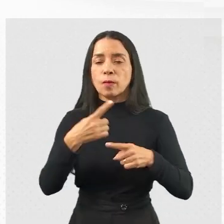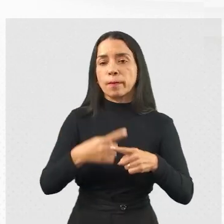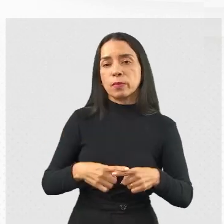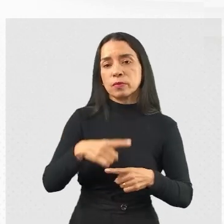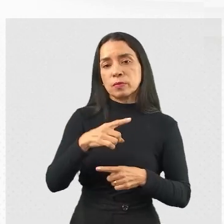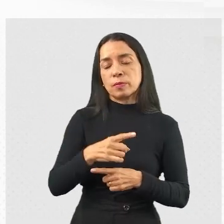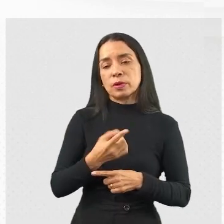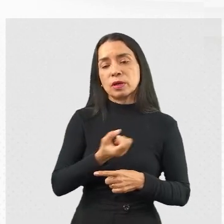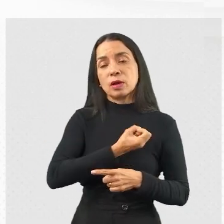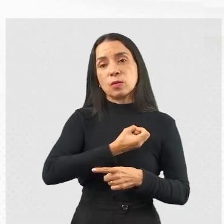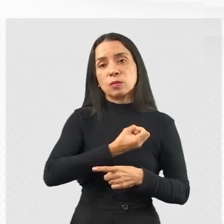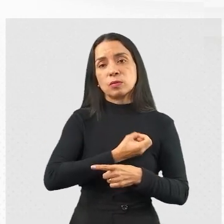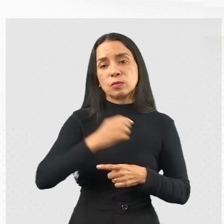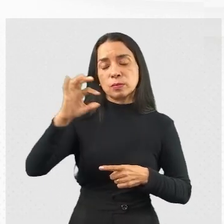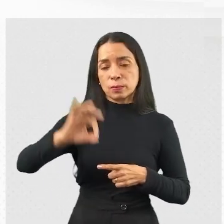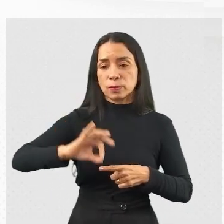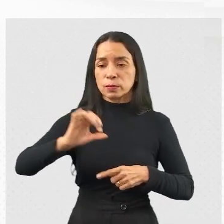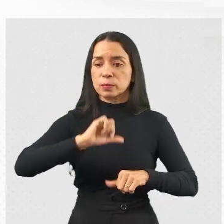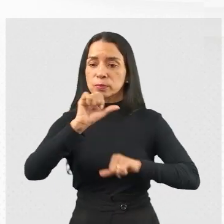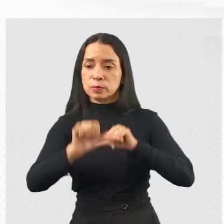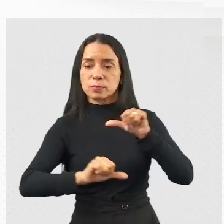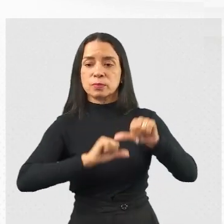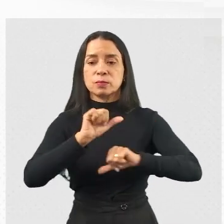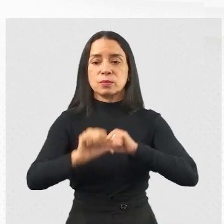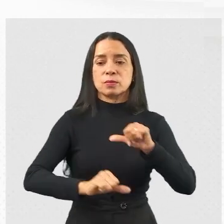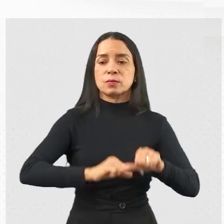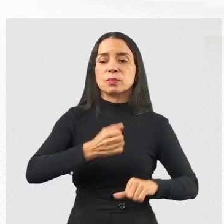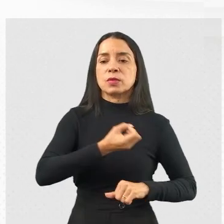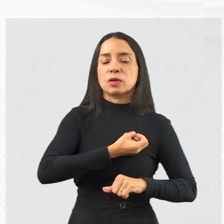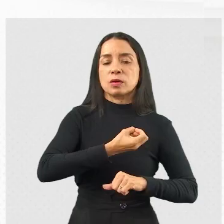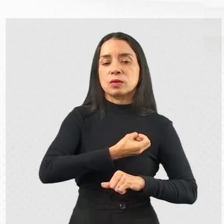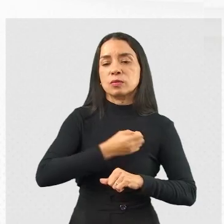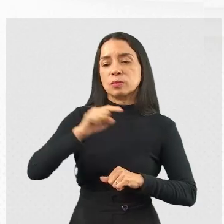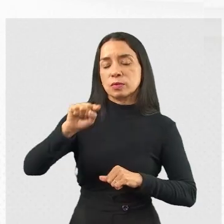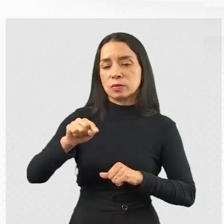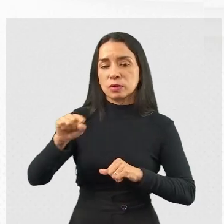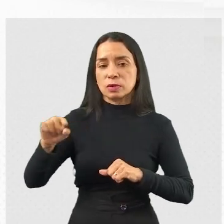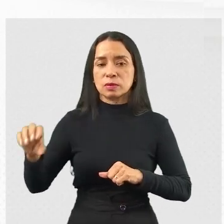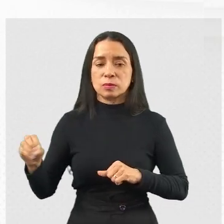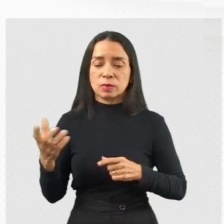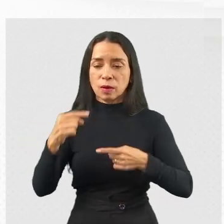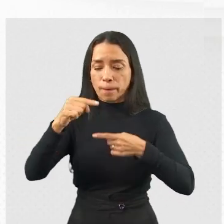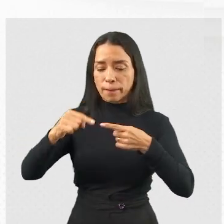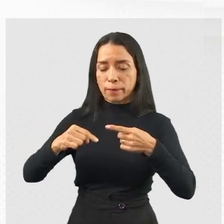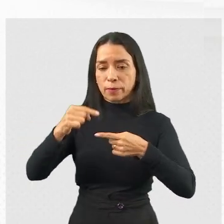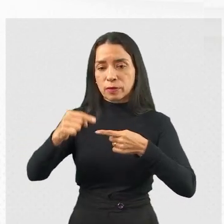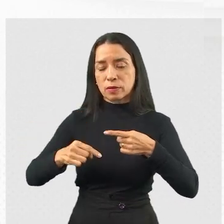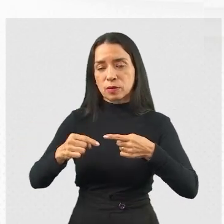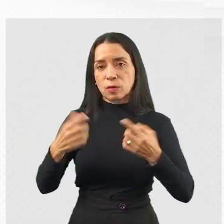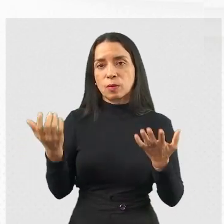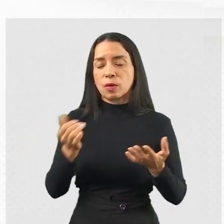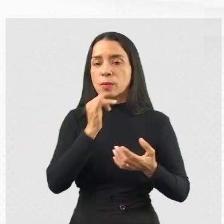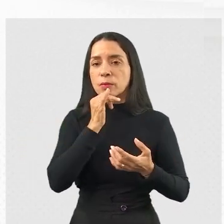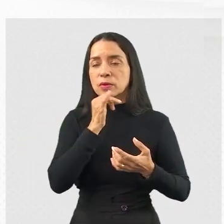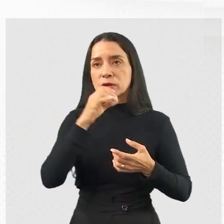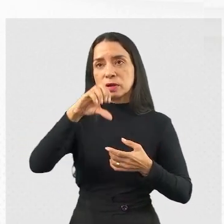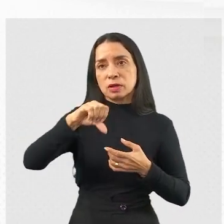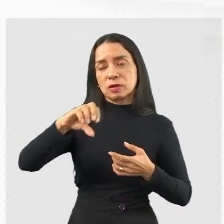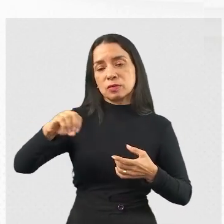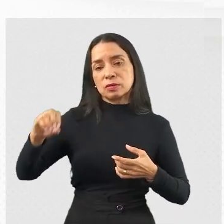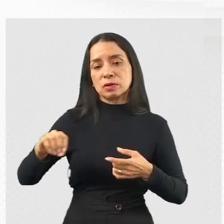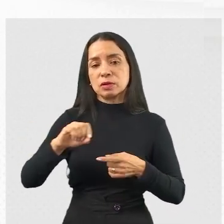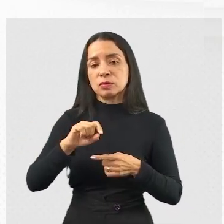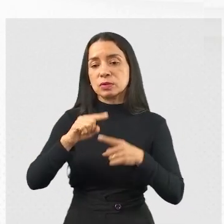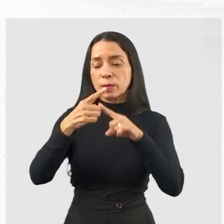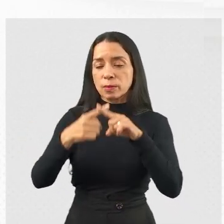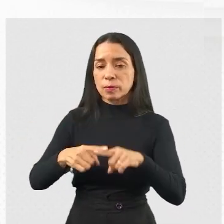porcentagem transformada aí em número decimal em fração. Você poderia pegar 900 e multiplicar por 0,15, se assim você